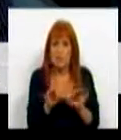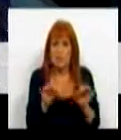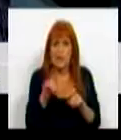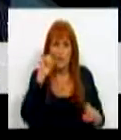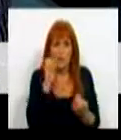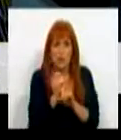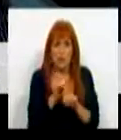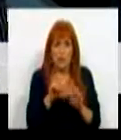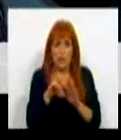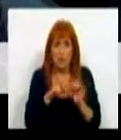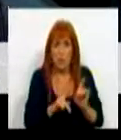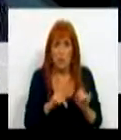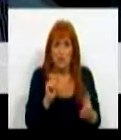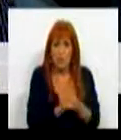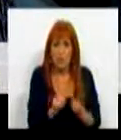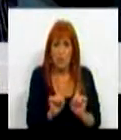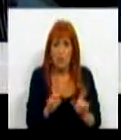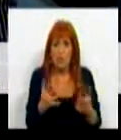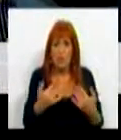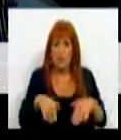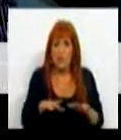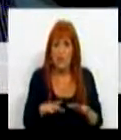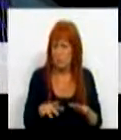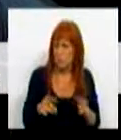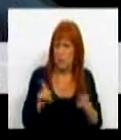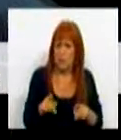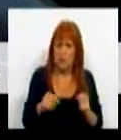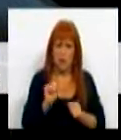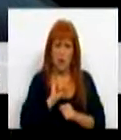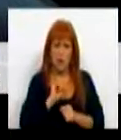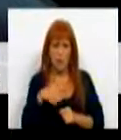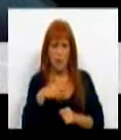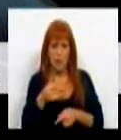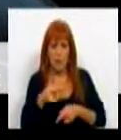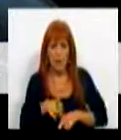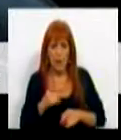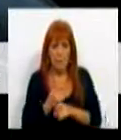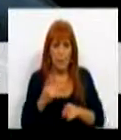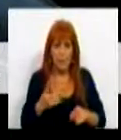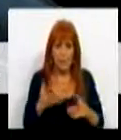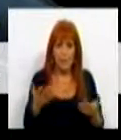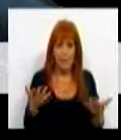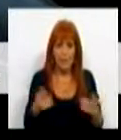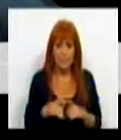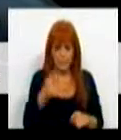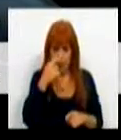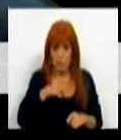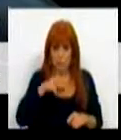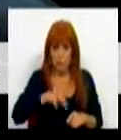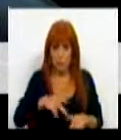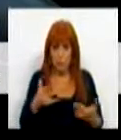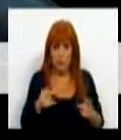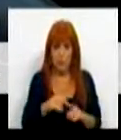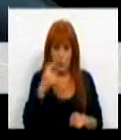termos de supervisão, porque não é esse o ponto. Mas, no fundo, é também a nossa preocupação, porque os